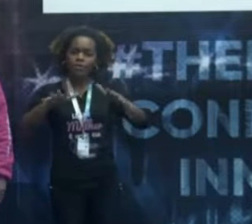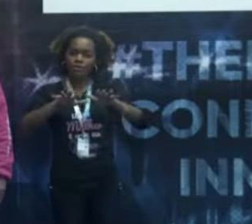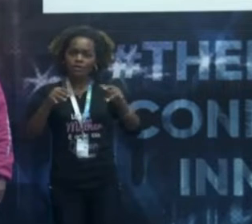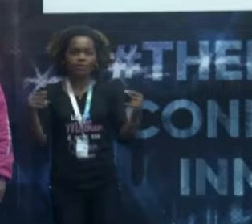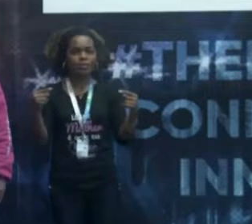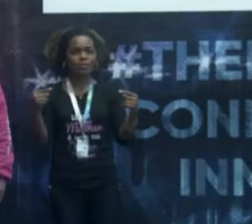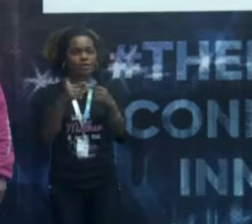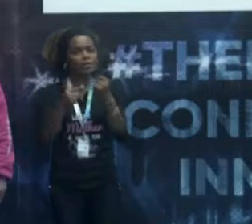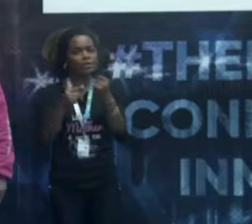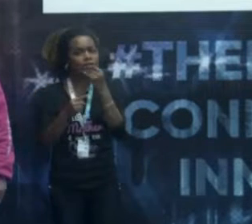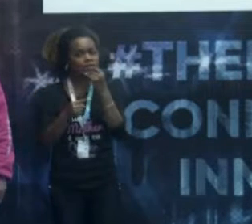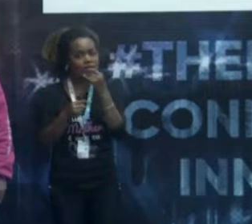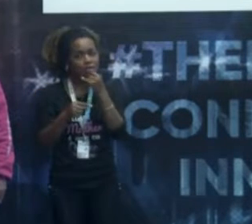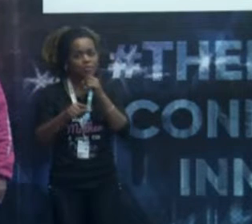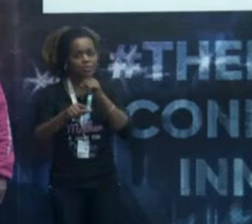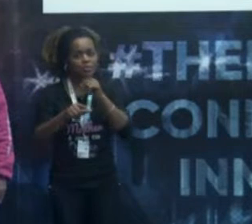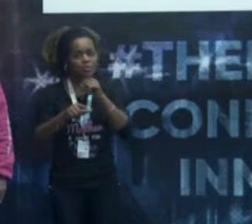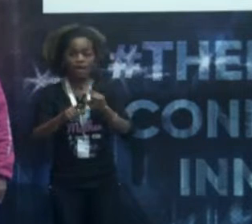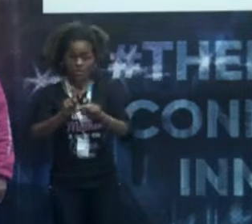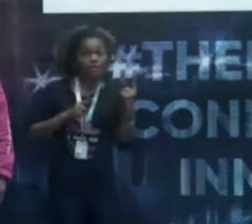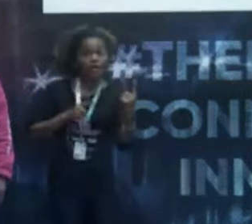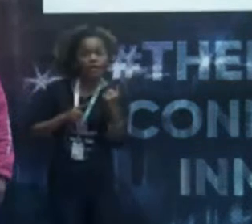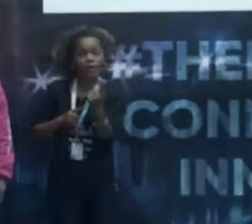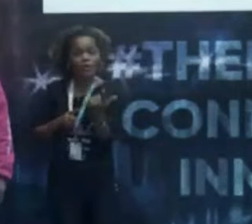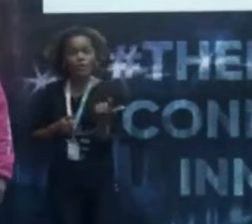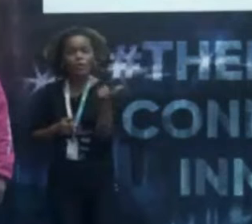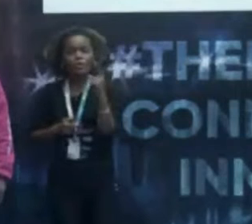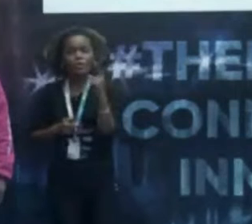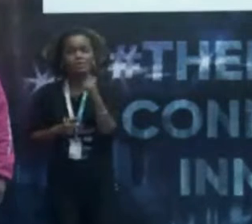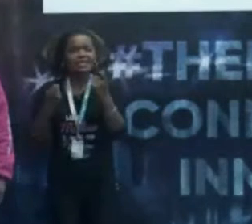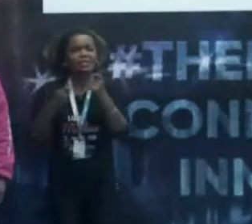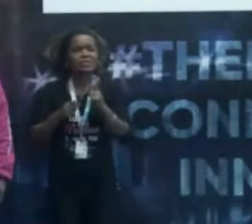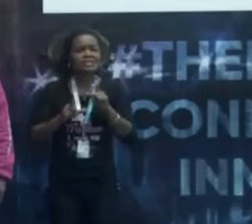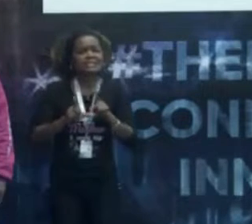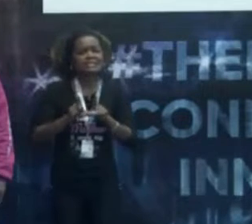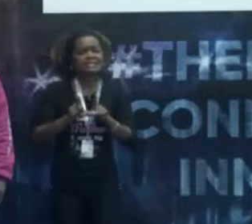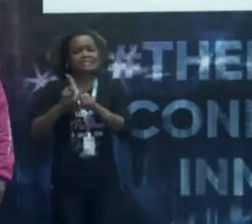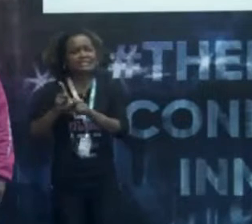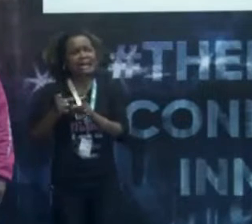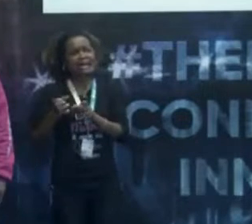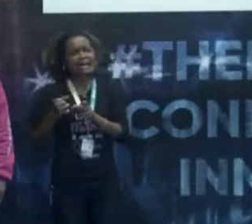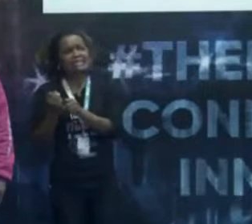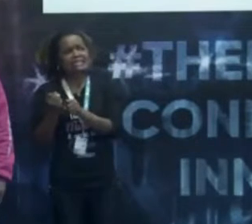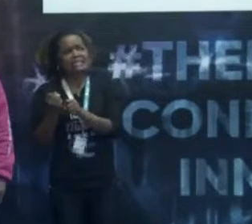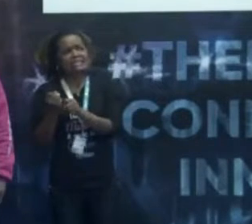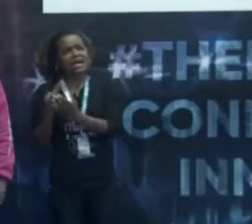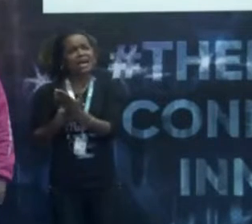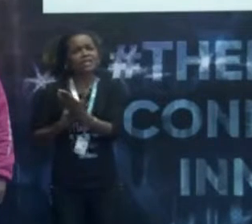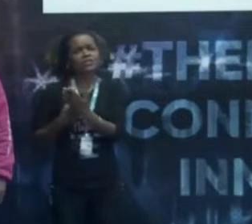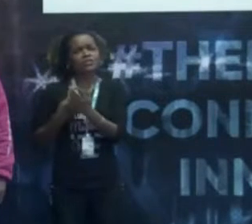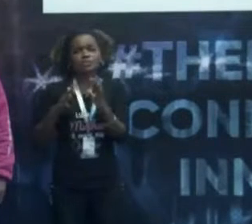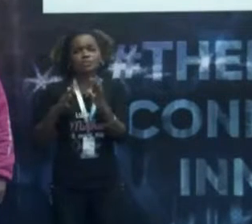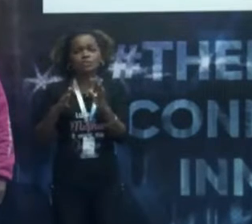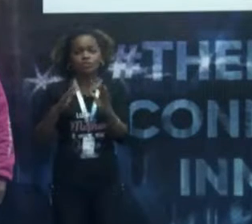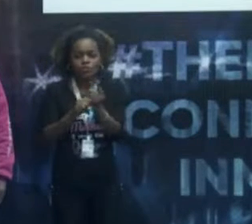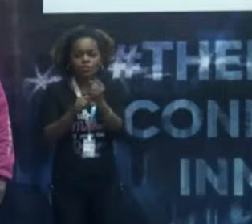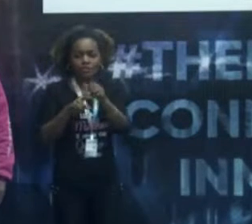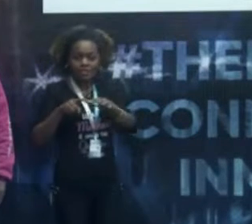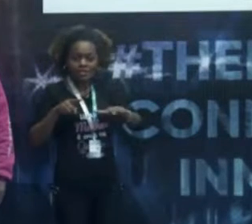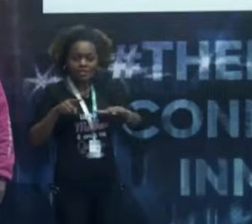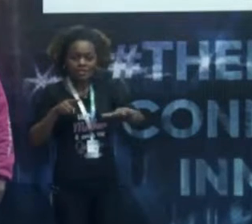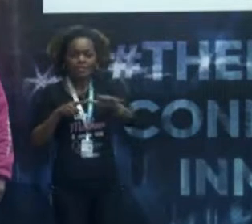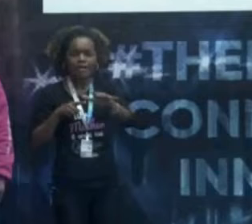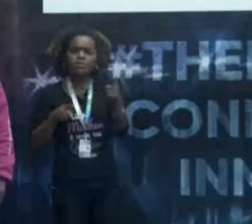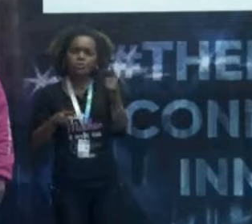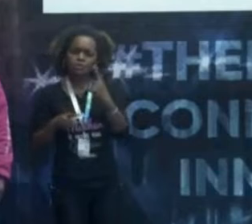como indivíduos, poder de construir espaço e de tomar decisões daquilo que a gente